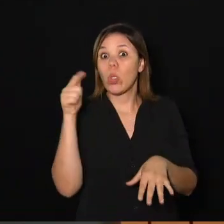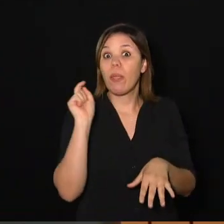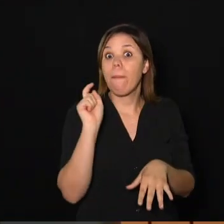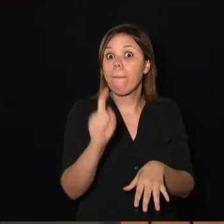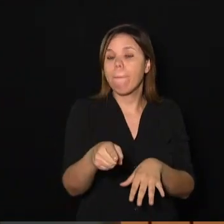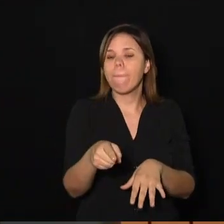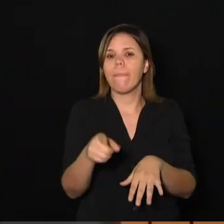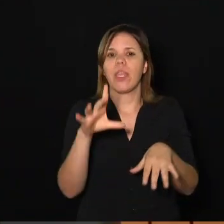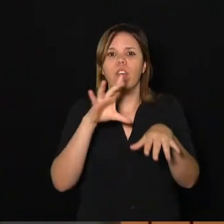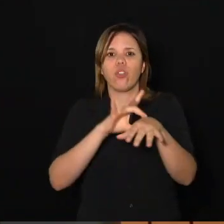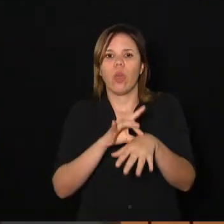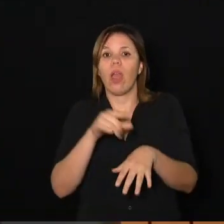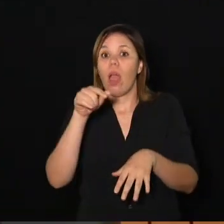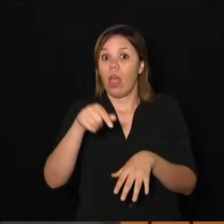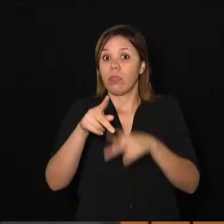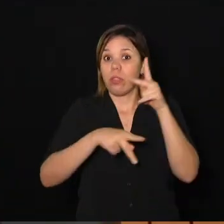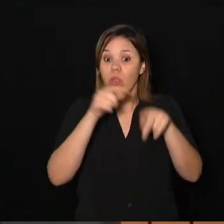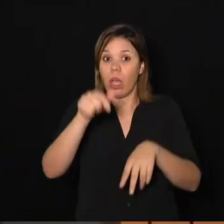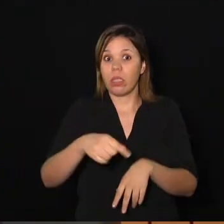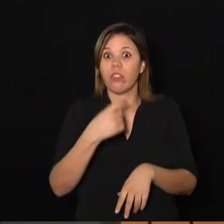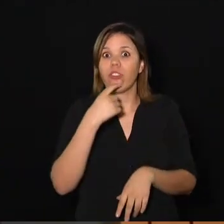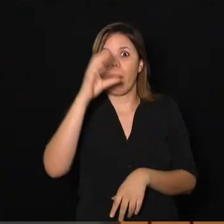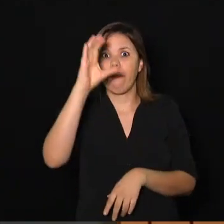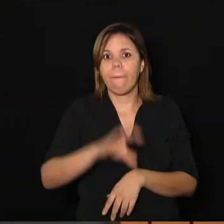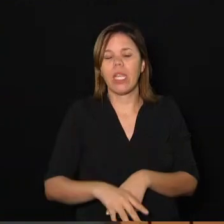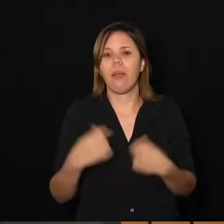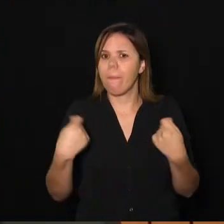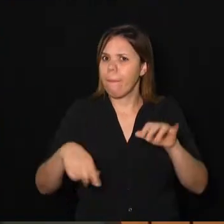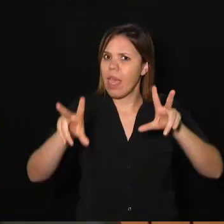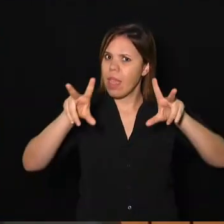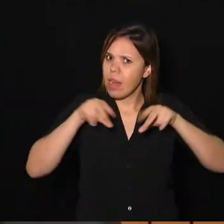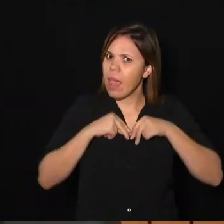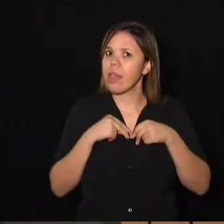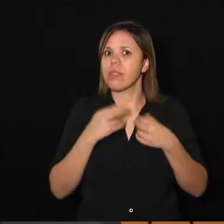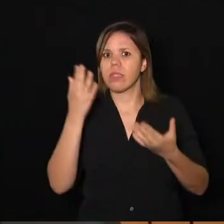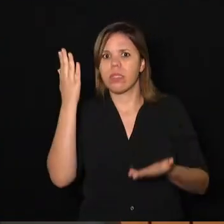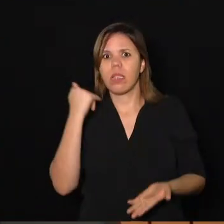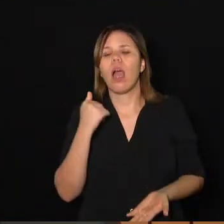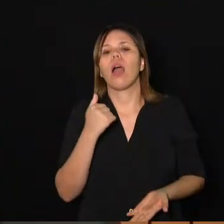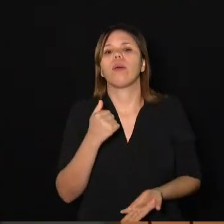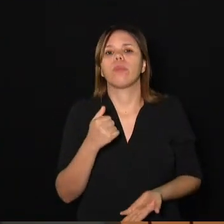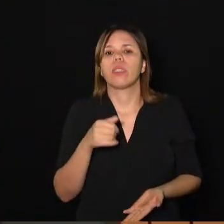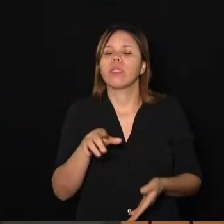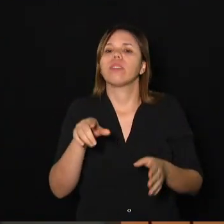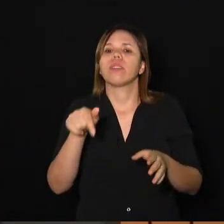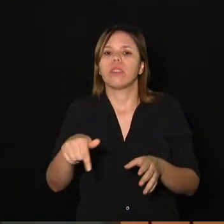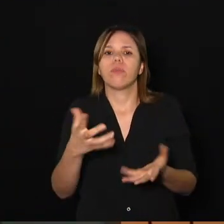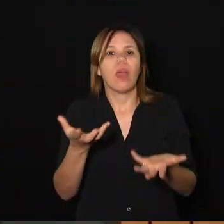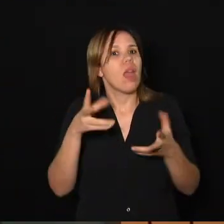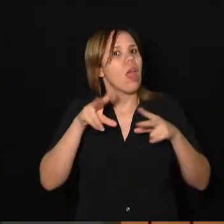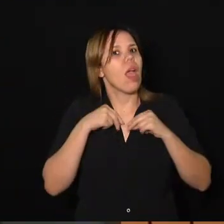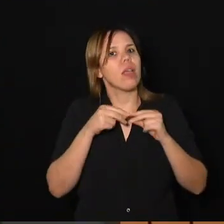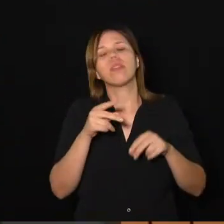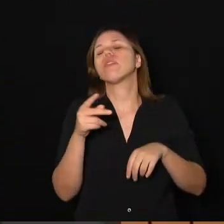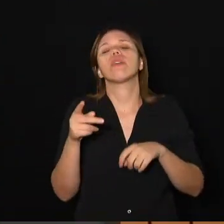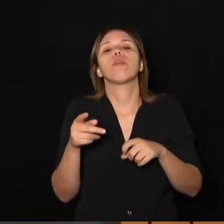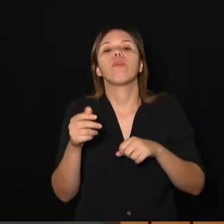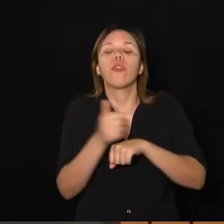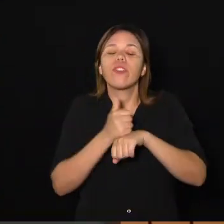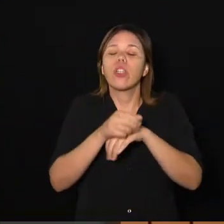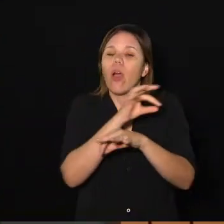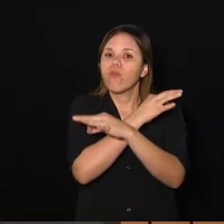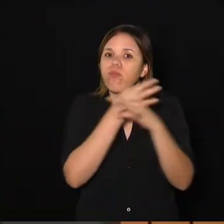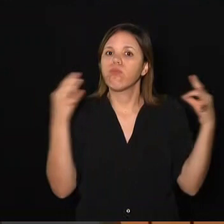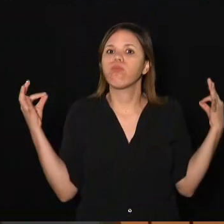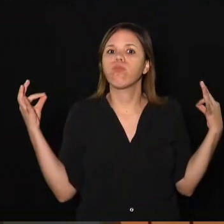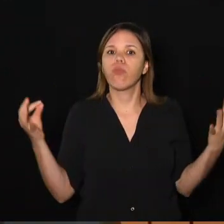povo campineiro merece pessoas bem gabaritadas para poder dar essa assistência e nós estamos aqui